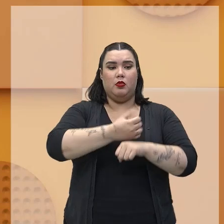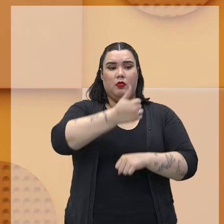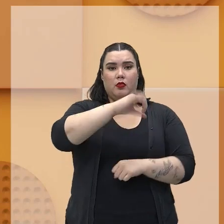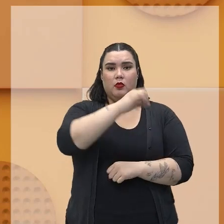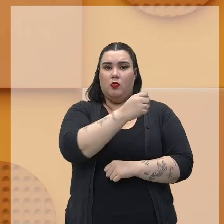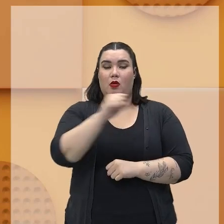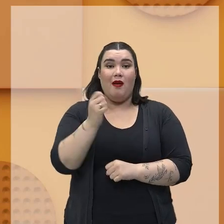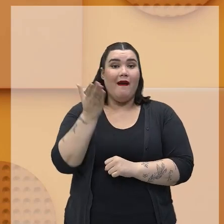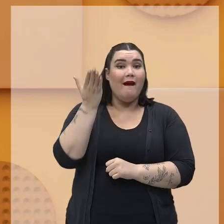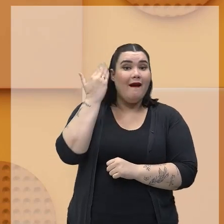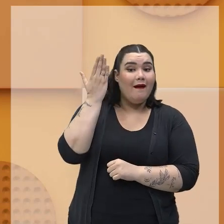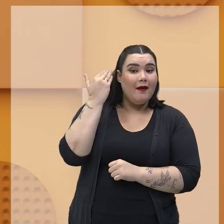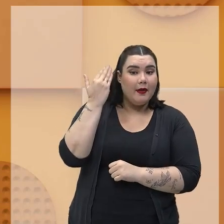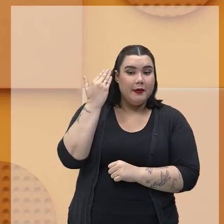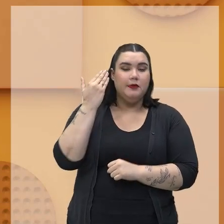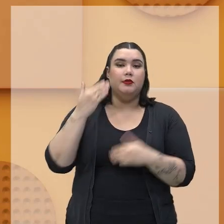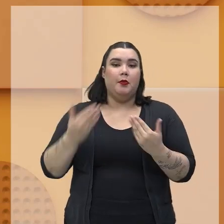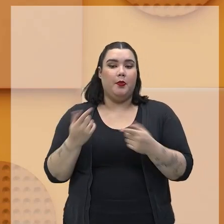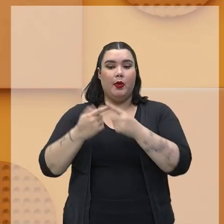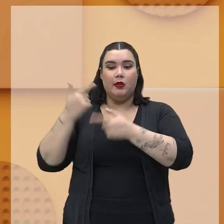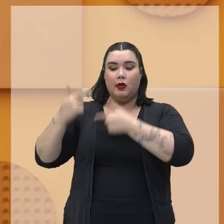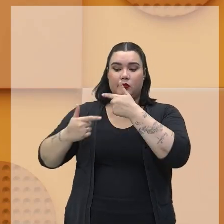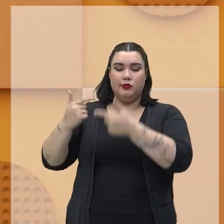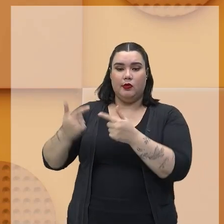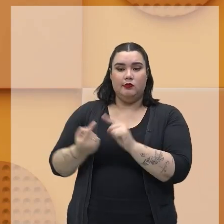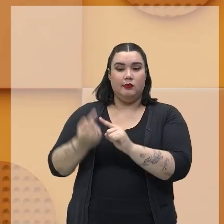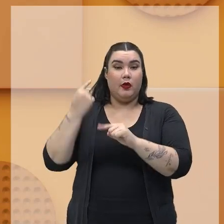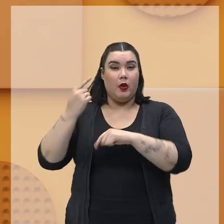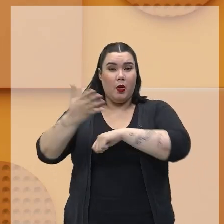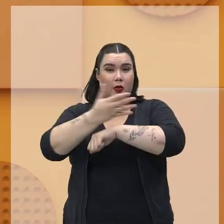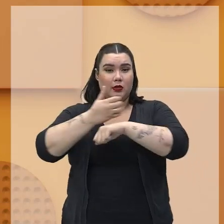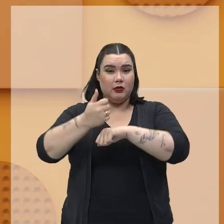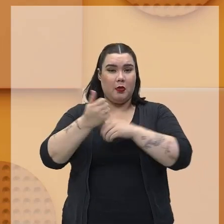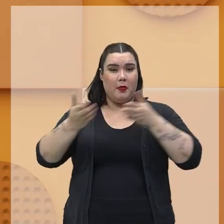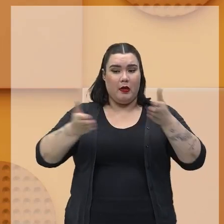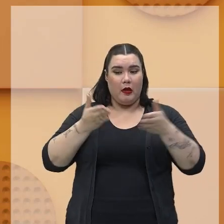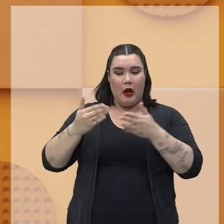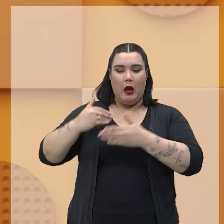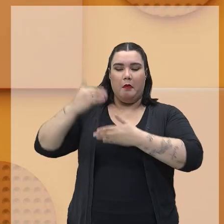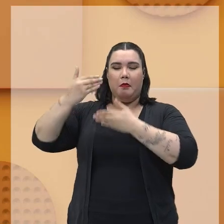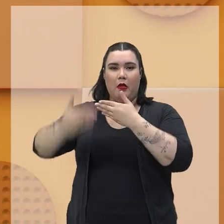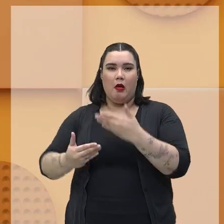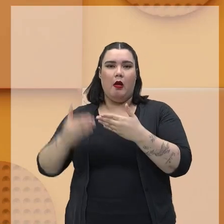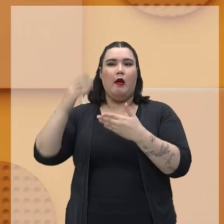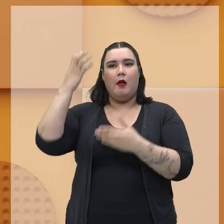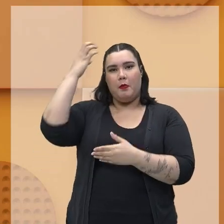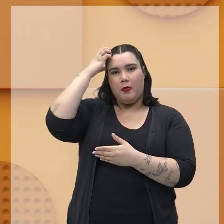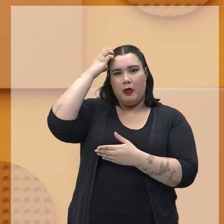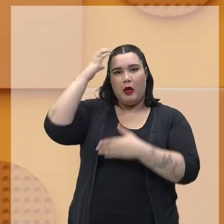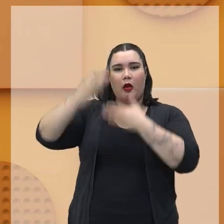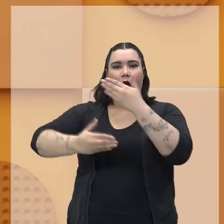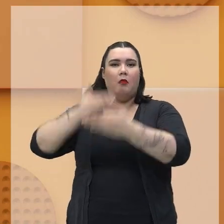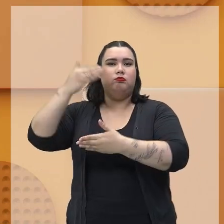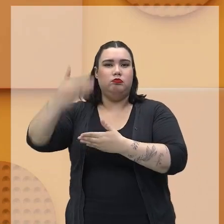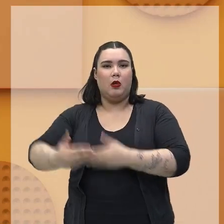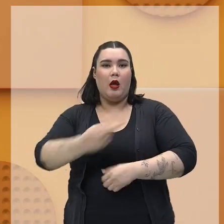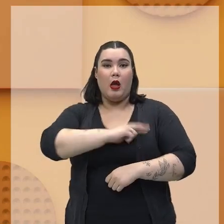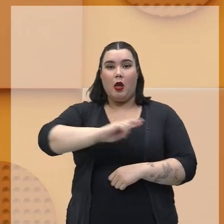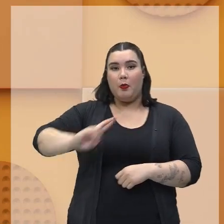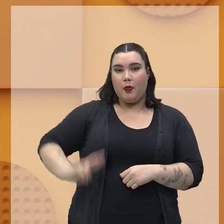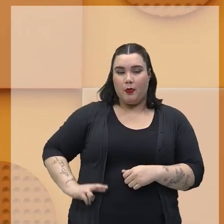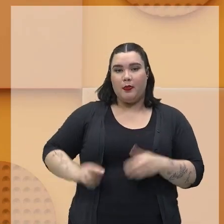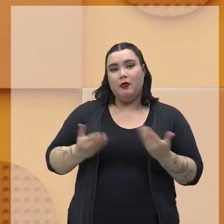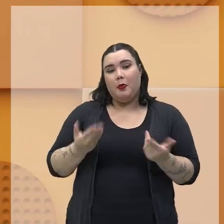ou seja, de forma tradicional, desde a colonização, passando pelo Império, até a República, tá, gente? Porque, de fato,